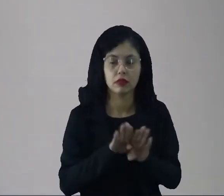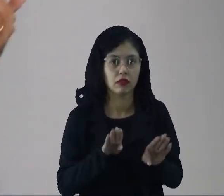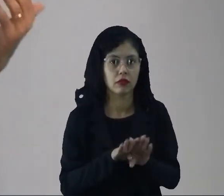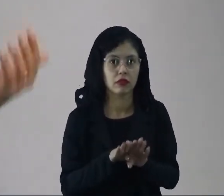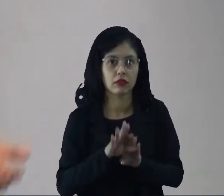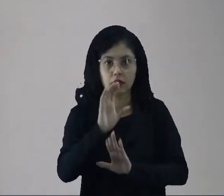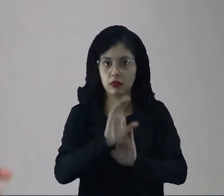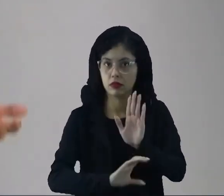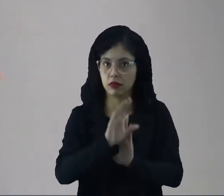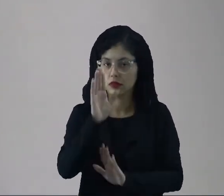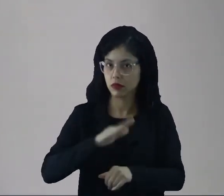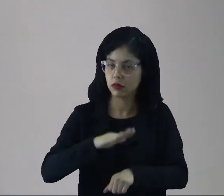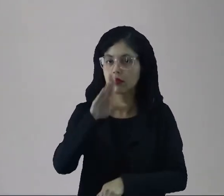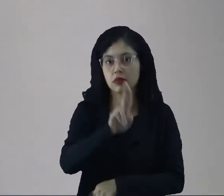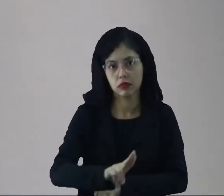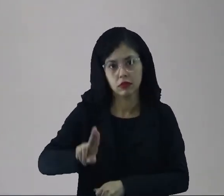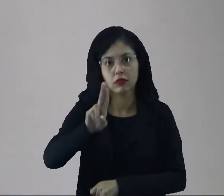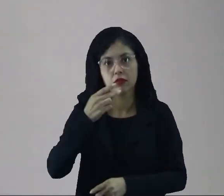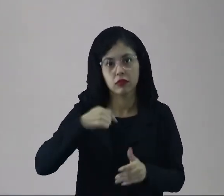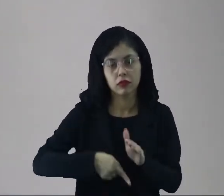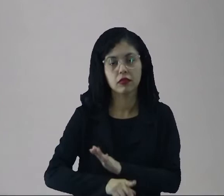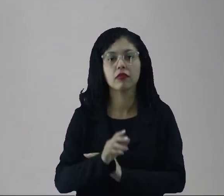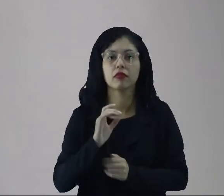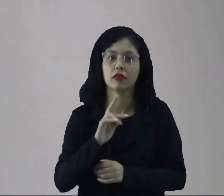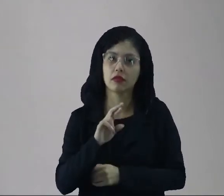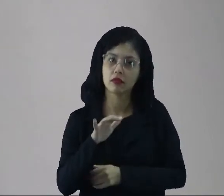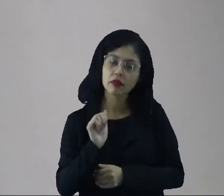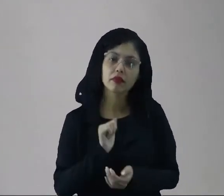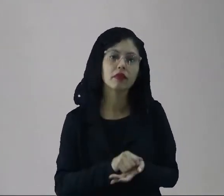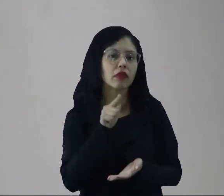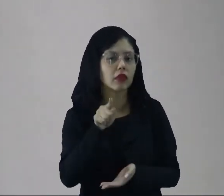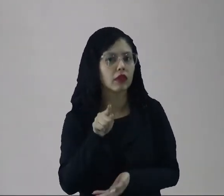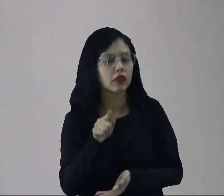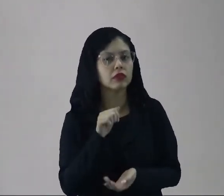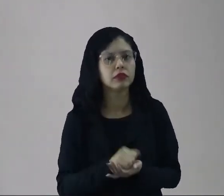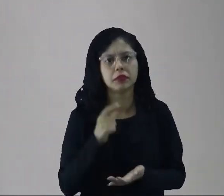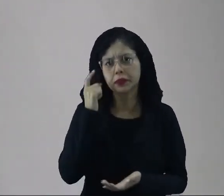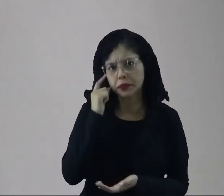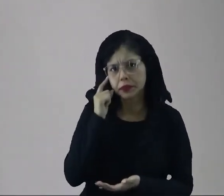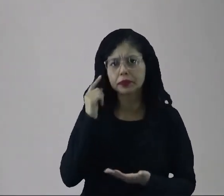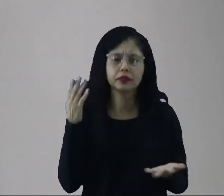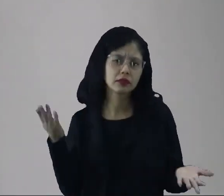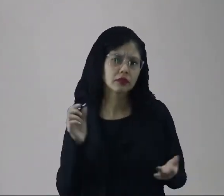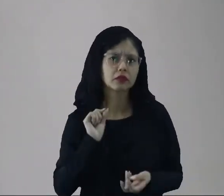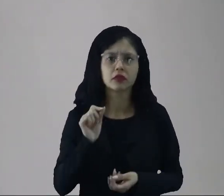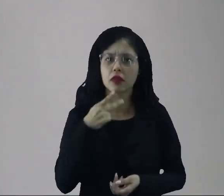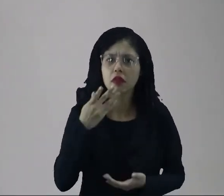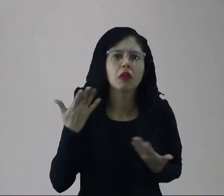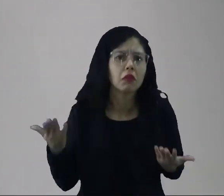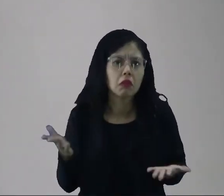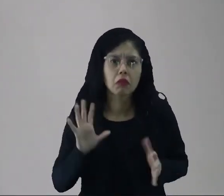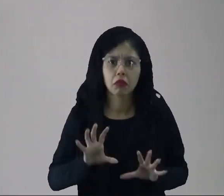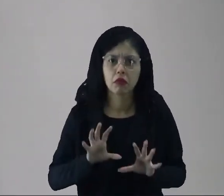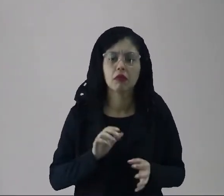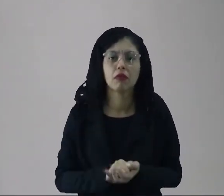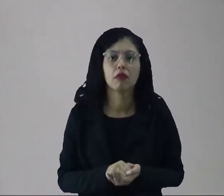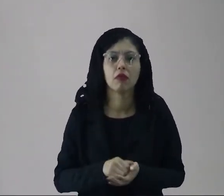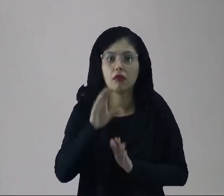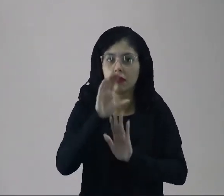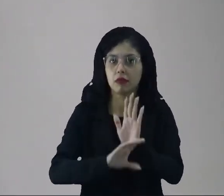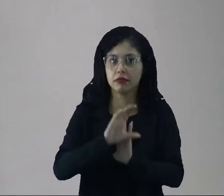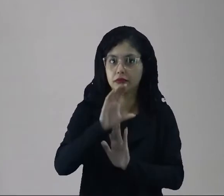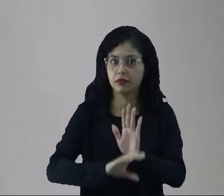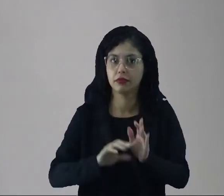os conceitos mais usados dentro da cartografia, para você talvez não pensar de que ele está falando mesmo. Estamos falando de